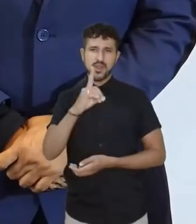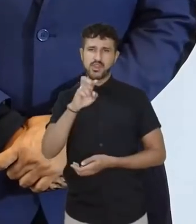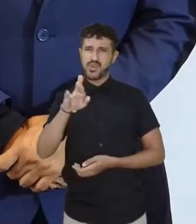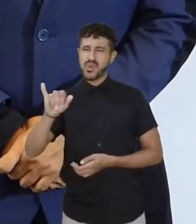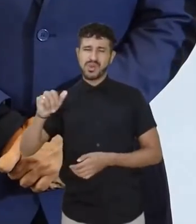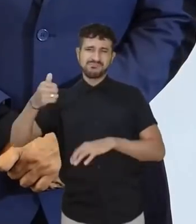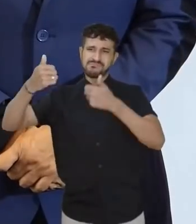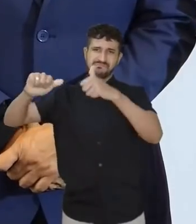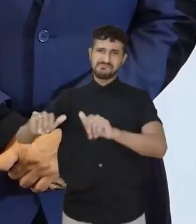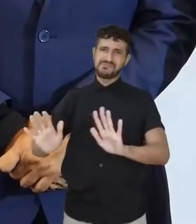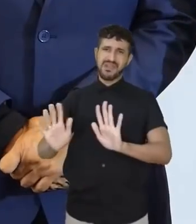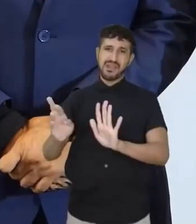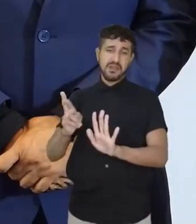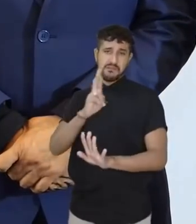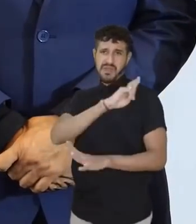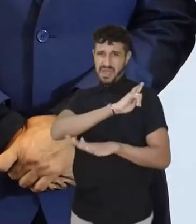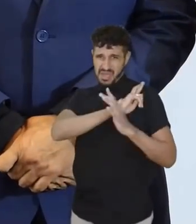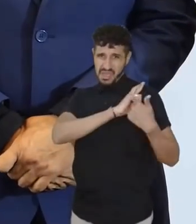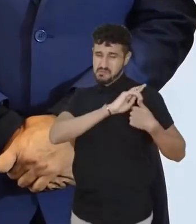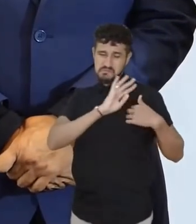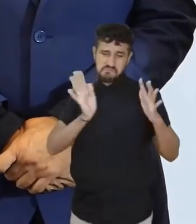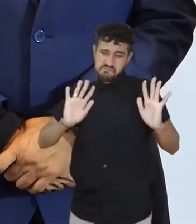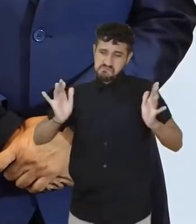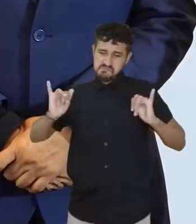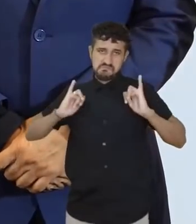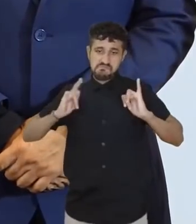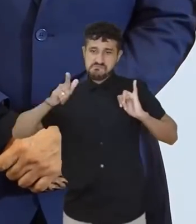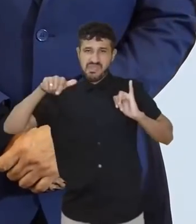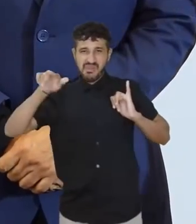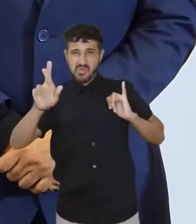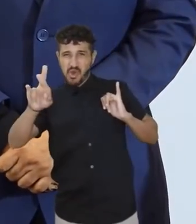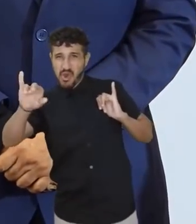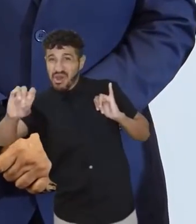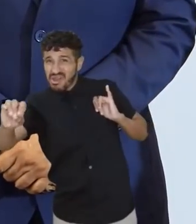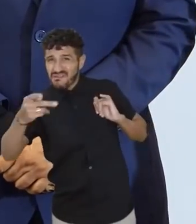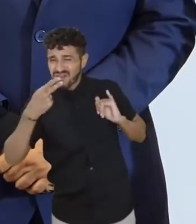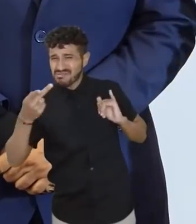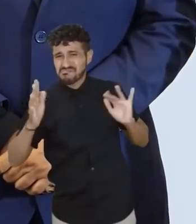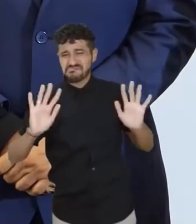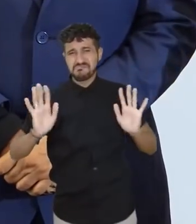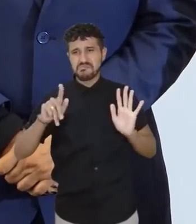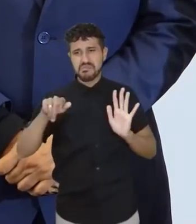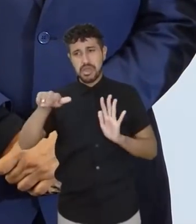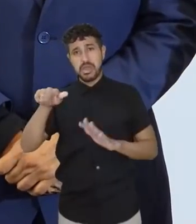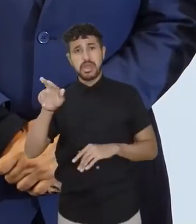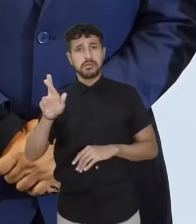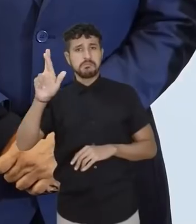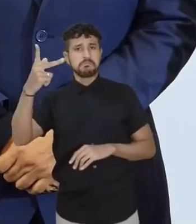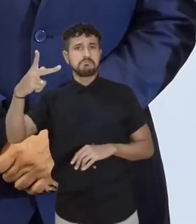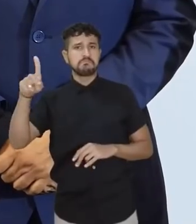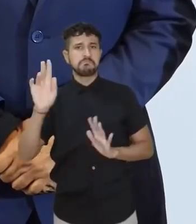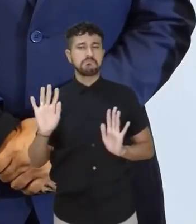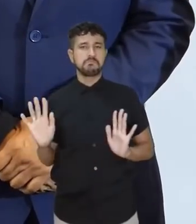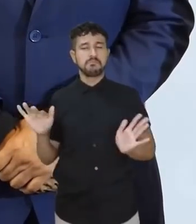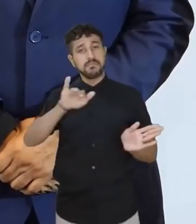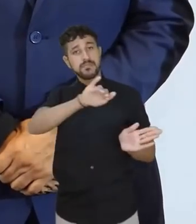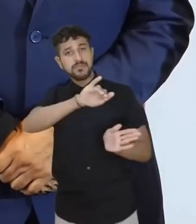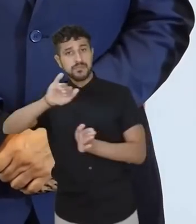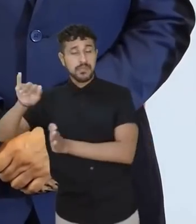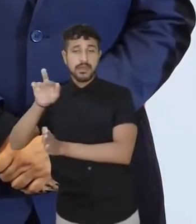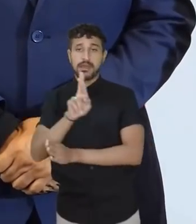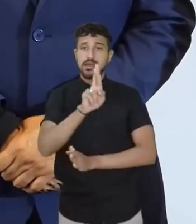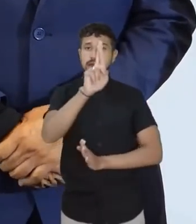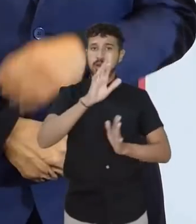não me cabe fazer avaliação sobre Dória, nem sobre o que ele vai fazer. Em relação à coordenação da